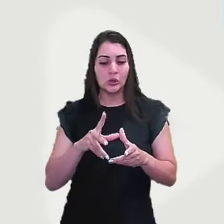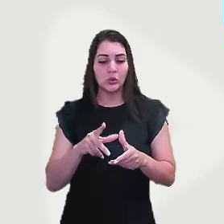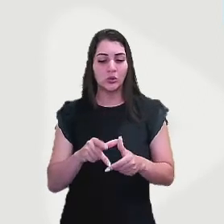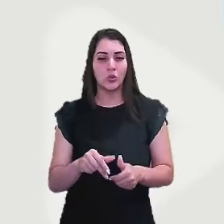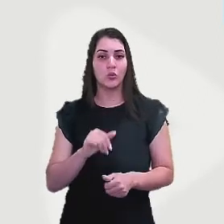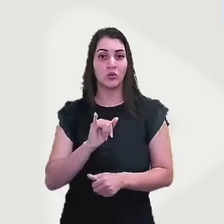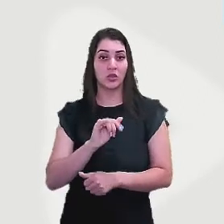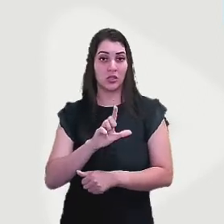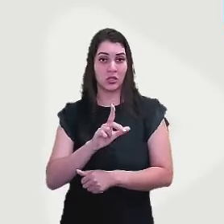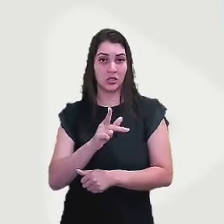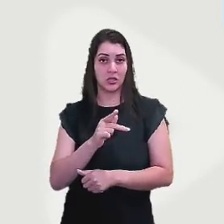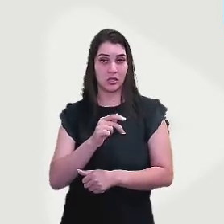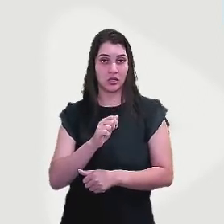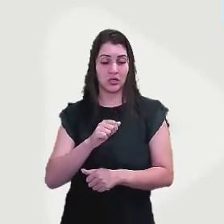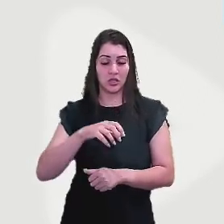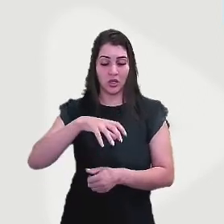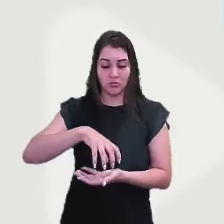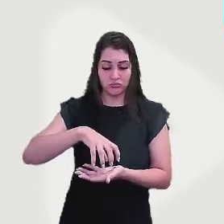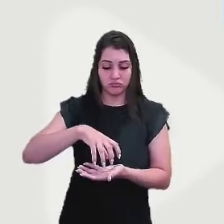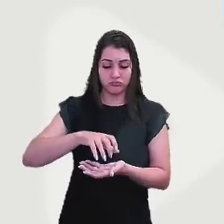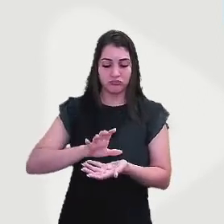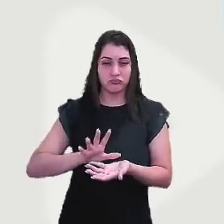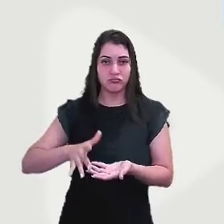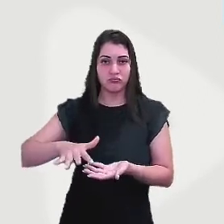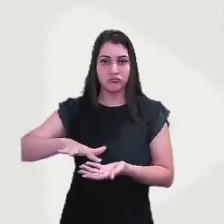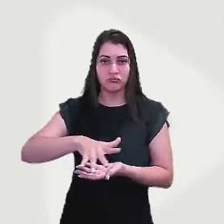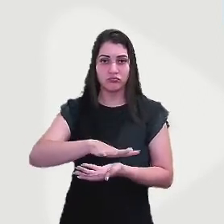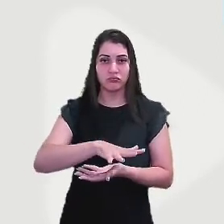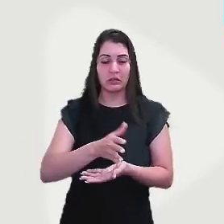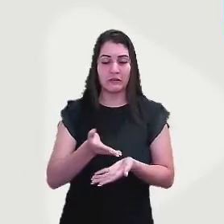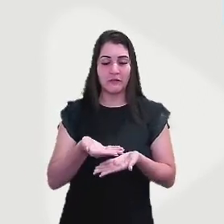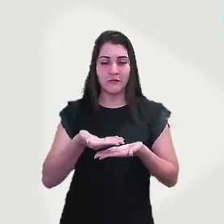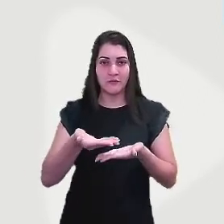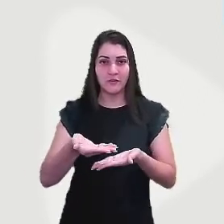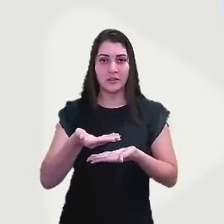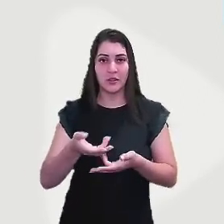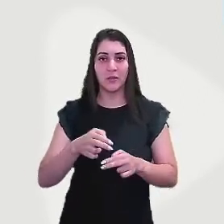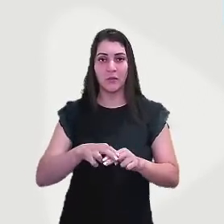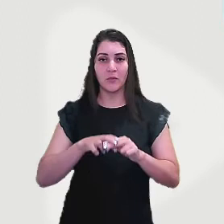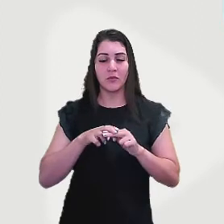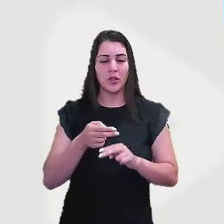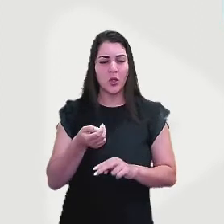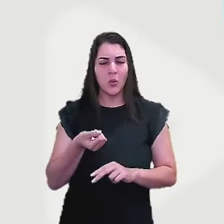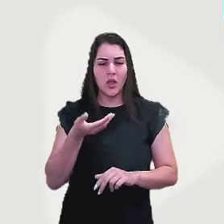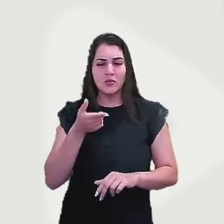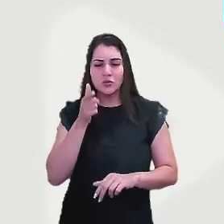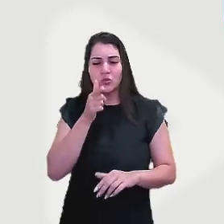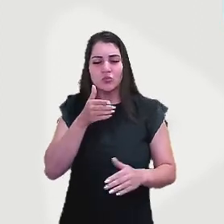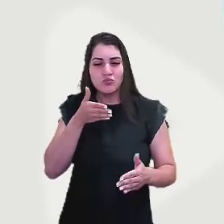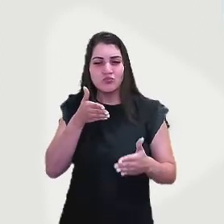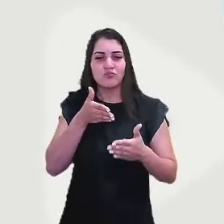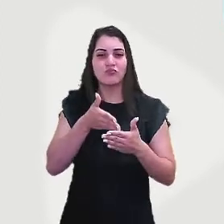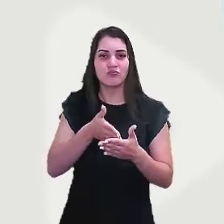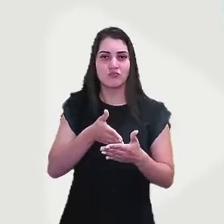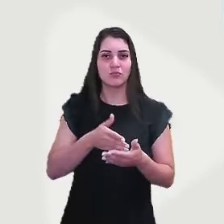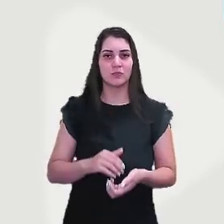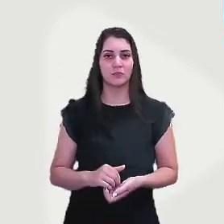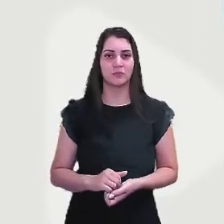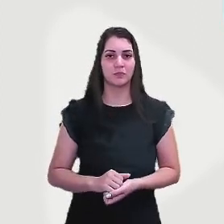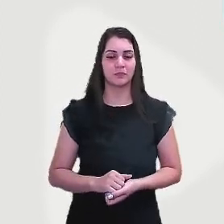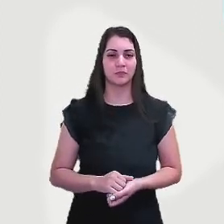essas ilhas foram ainda visitadas. Por isso que o litoral do Maranhão é praticamente intocado.